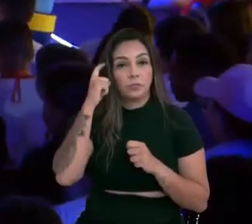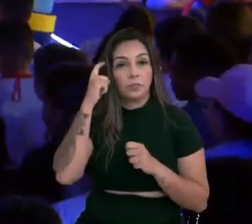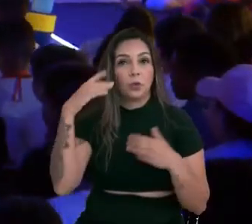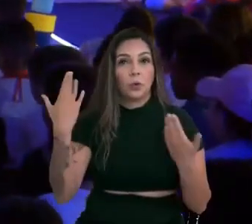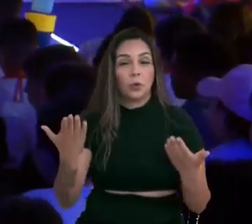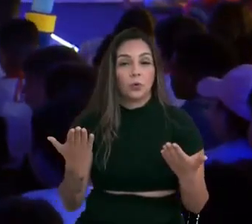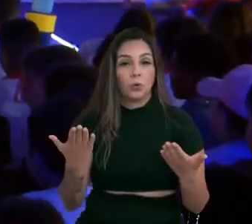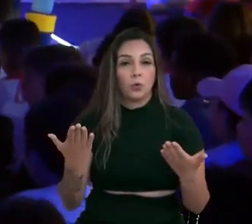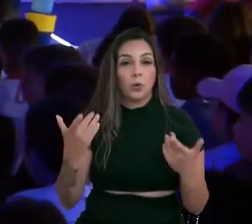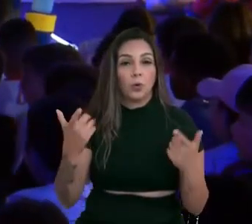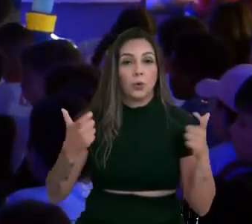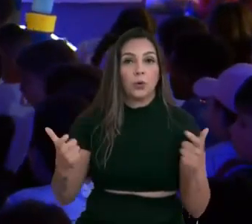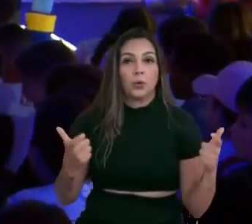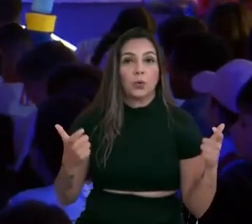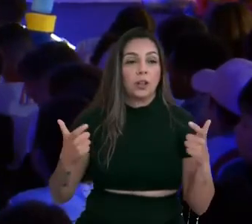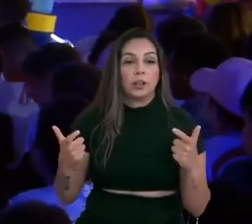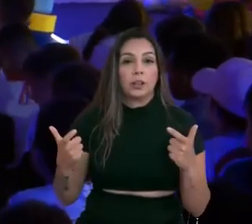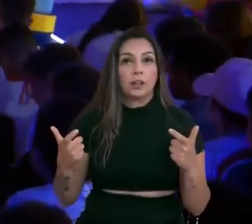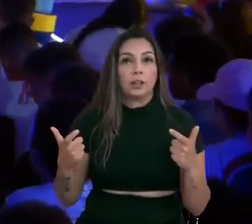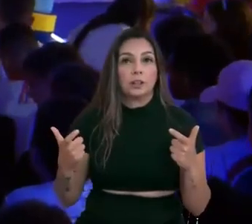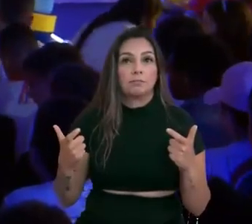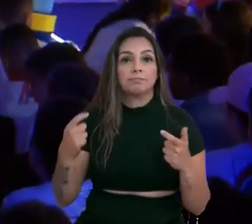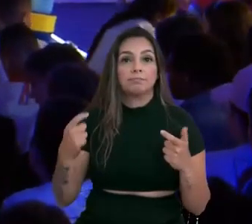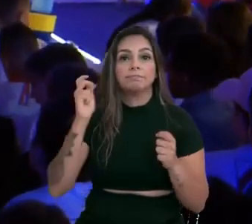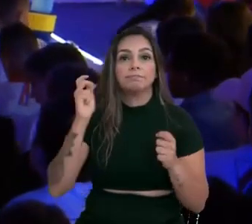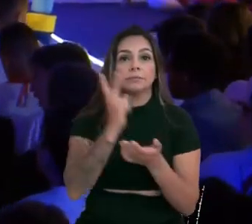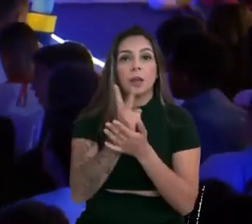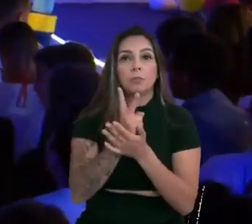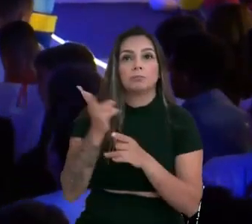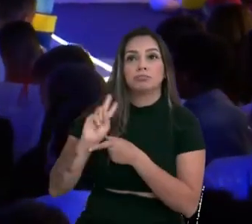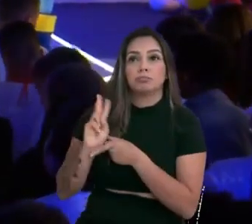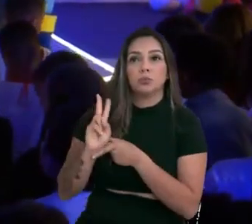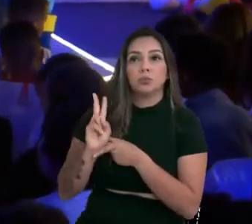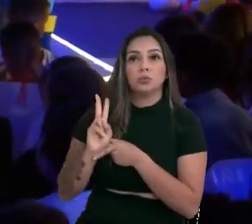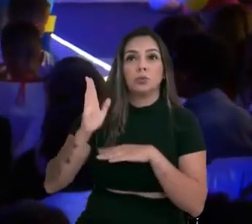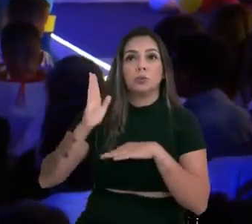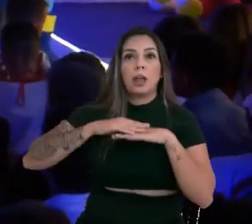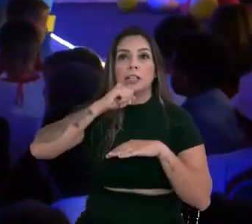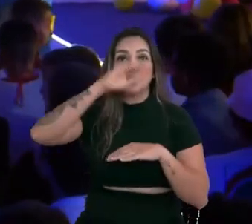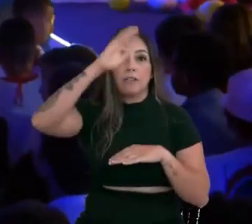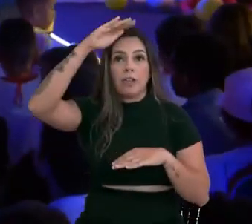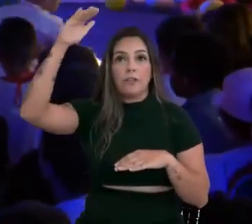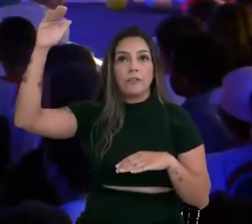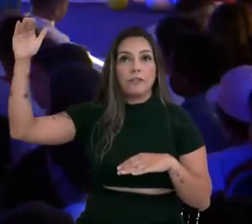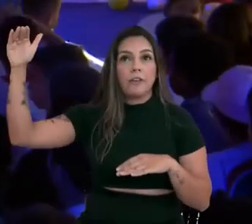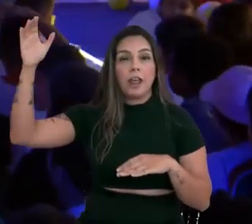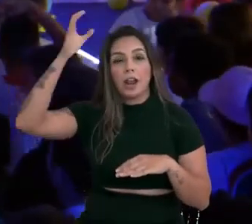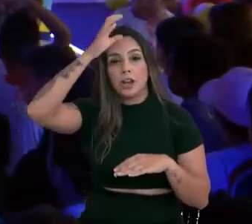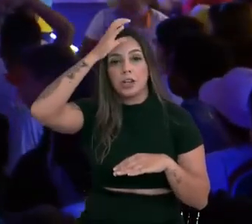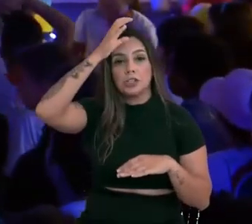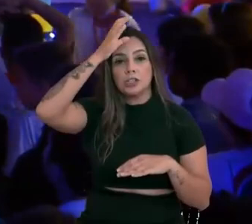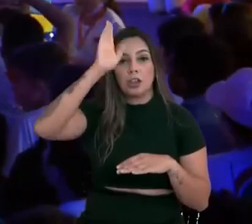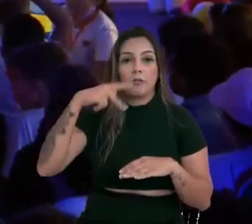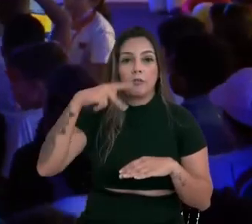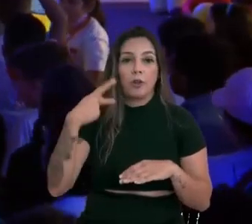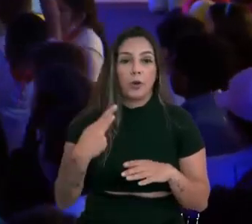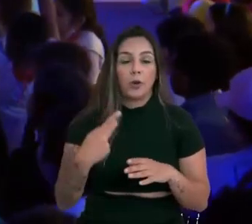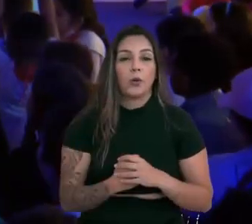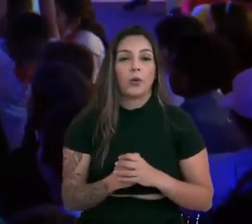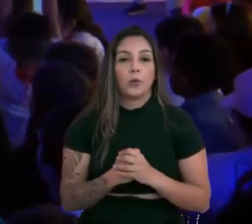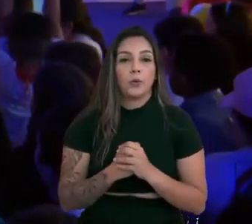nesses lugares, sempre com a supervisão do adulto, né? Como a tia Sandrinha já falou,